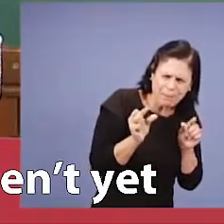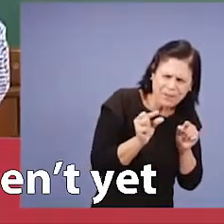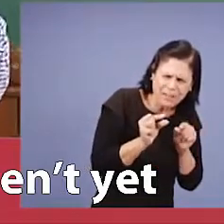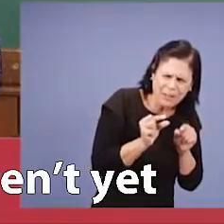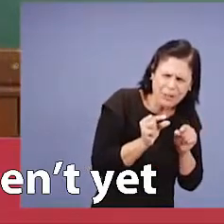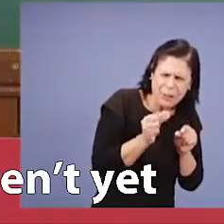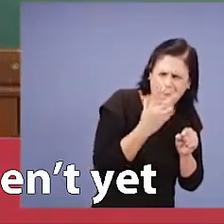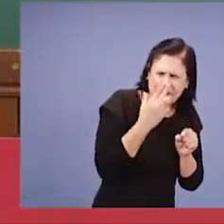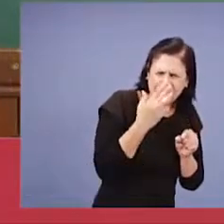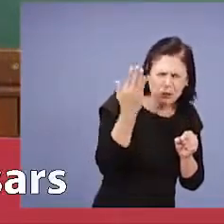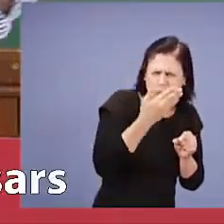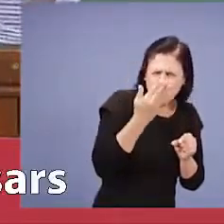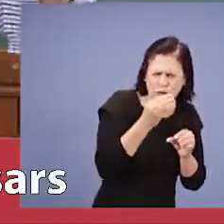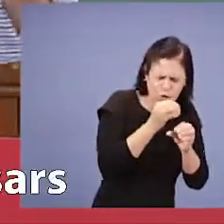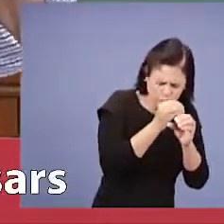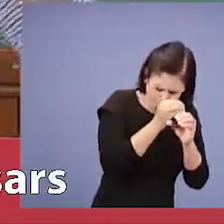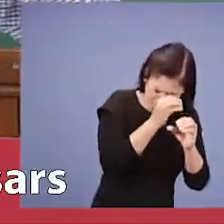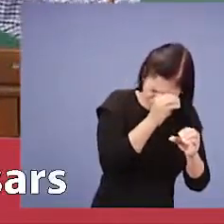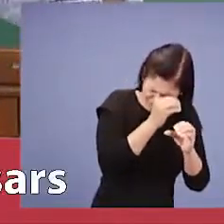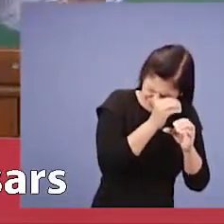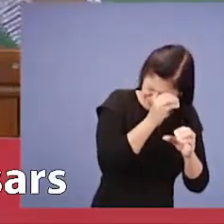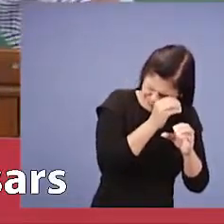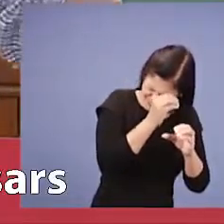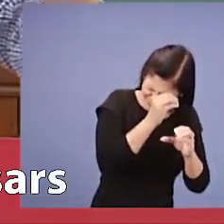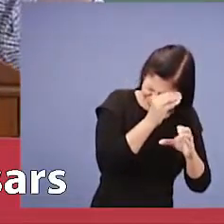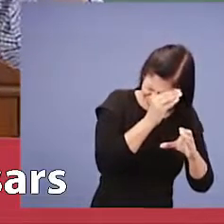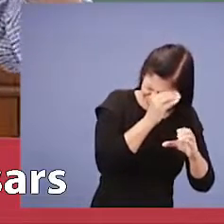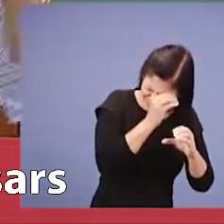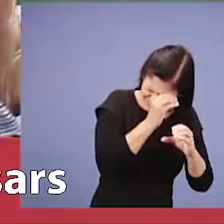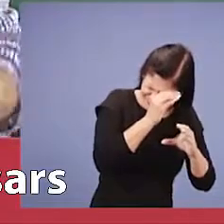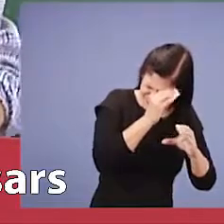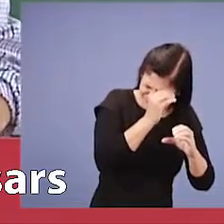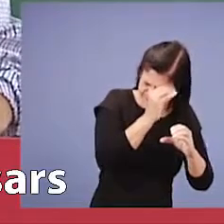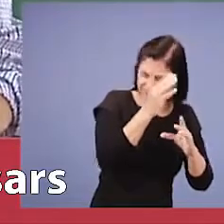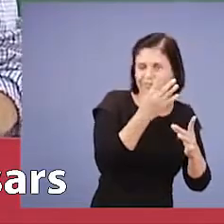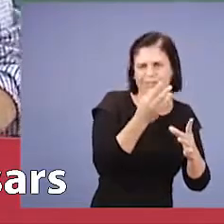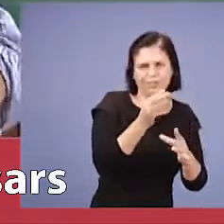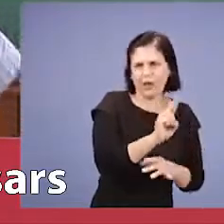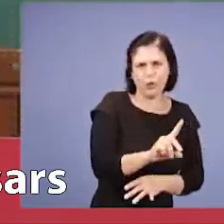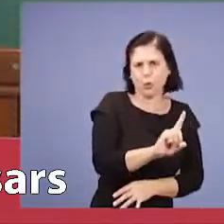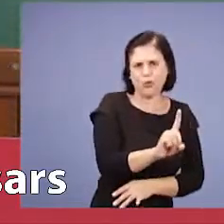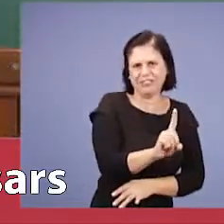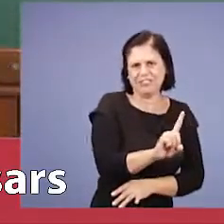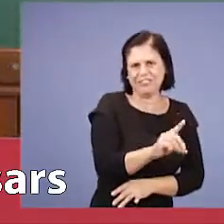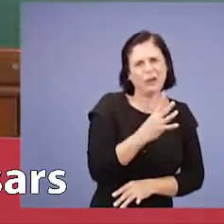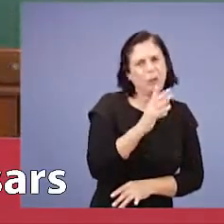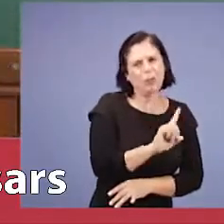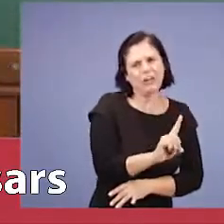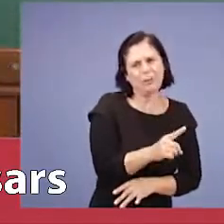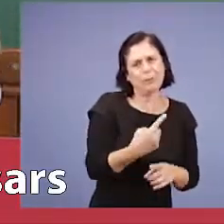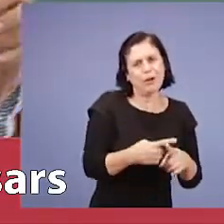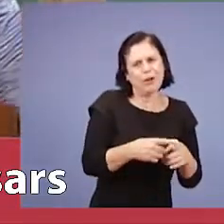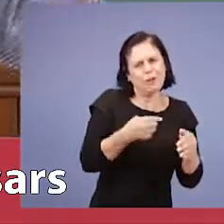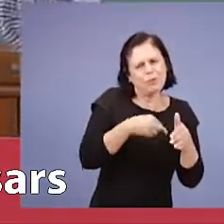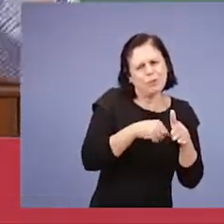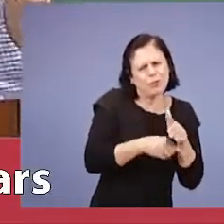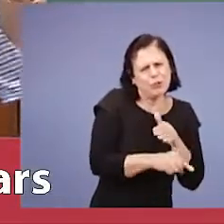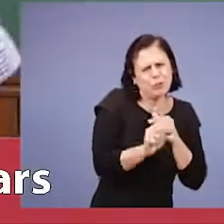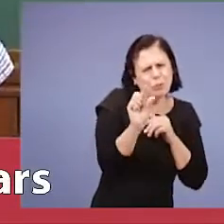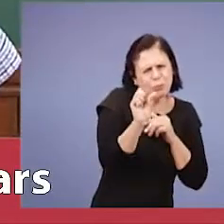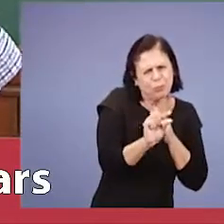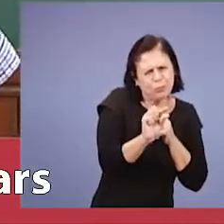estão ainda utilizadas completamente então é só tentamos aos quase